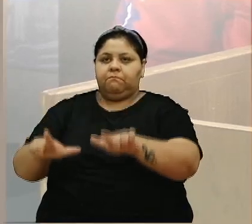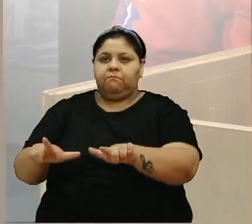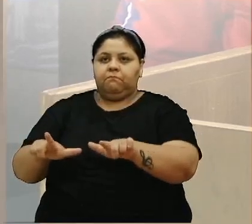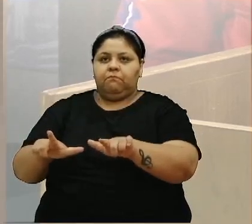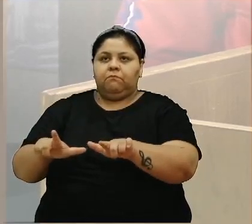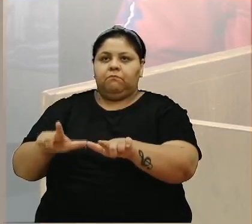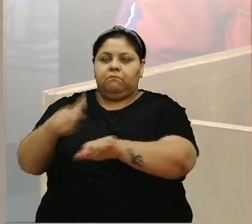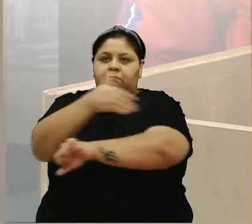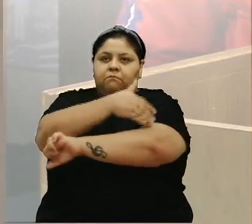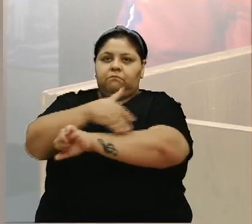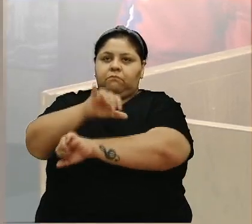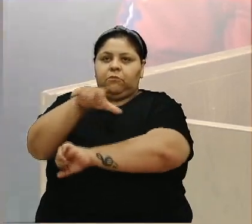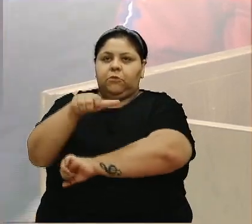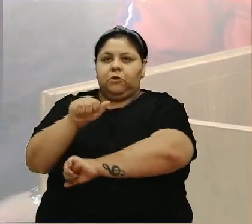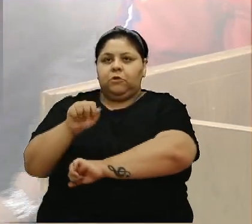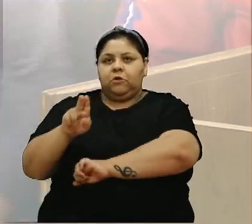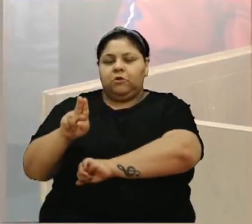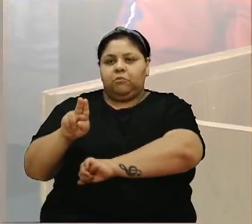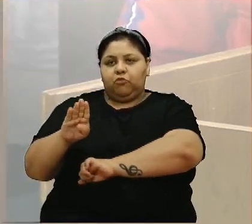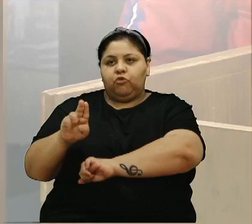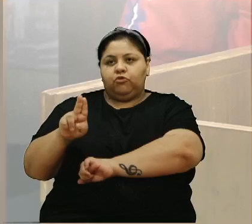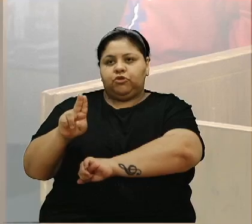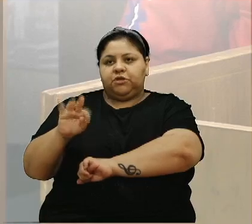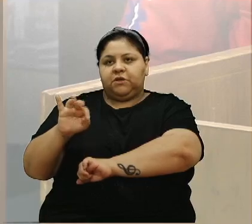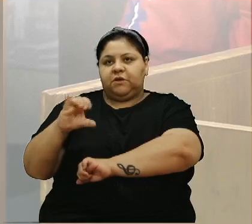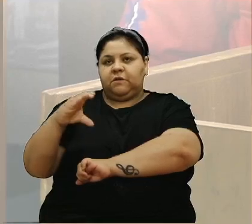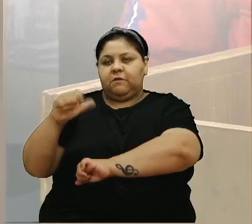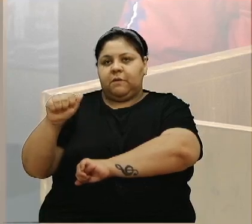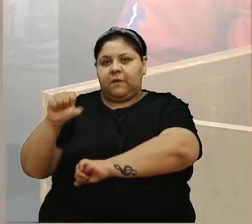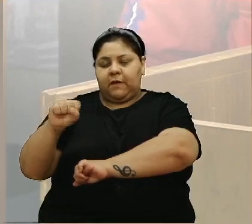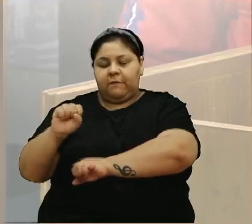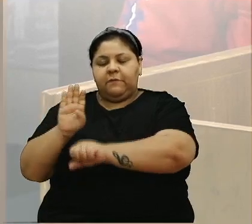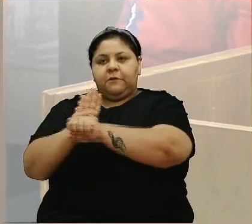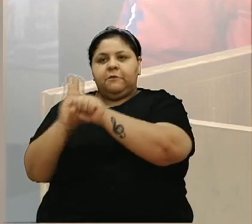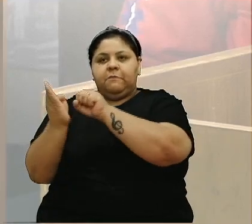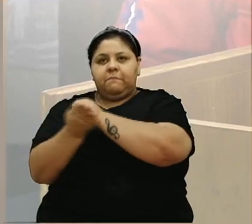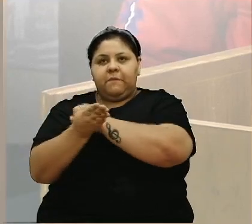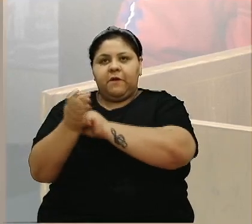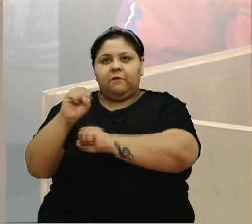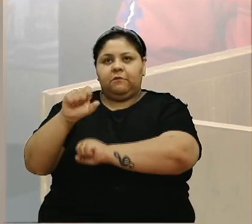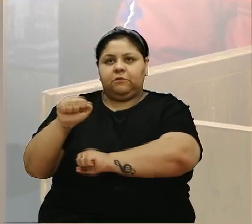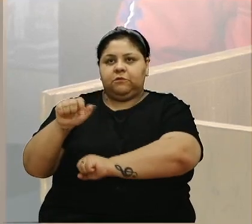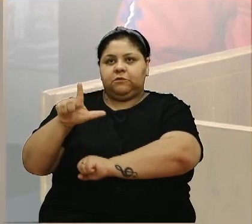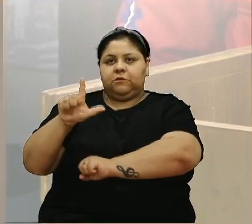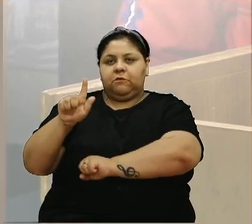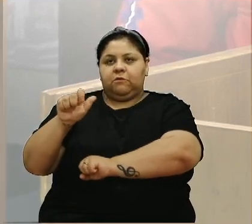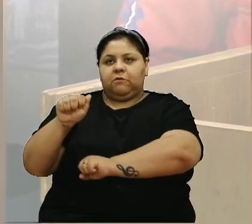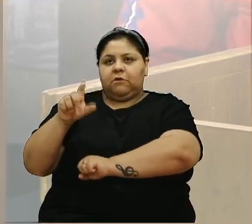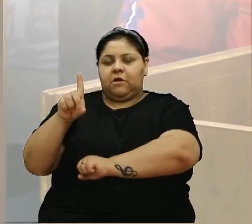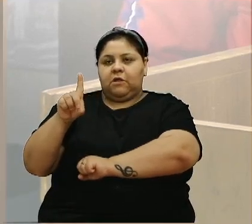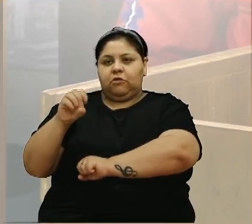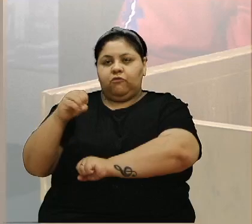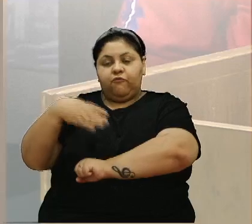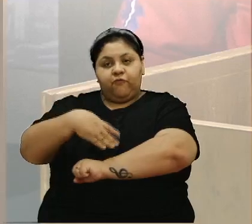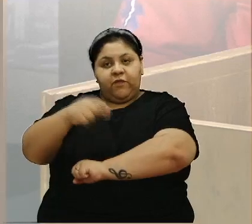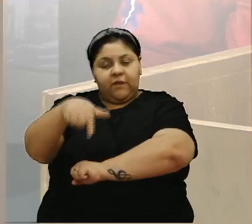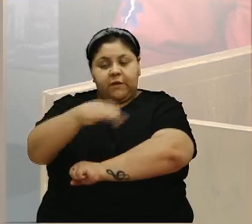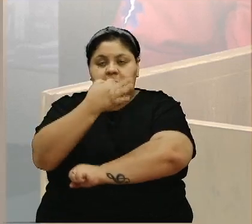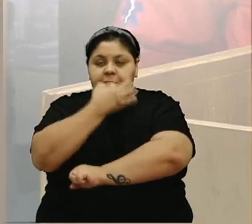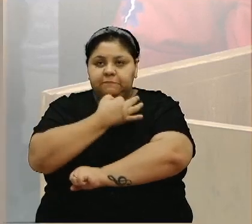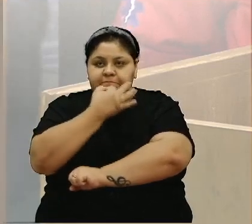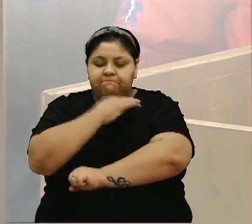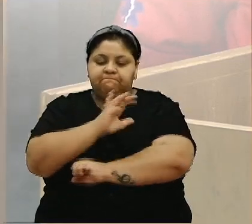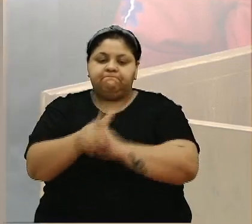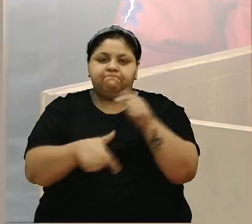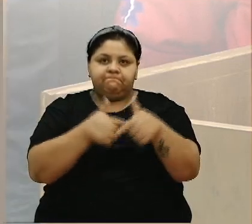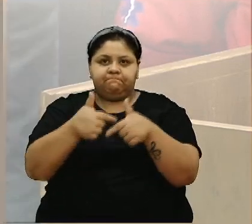Jabuticabas, loteamento Copasa, bairro Salgado Filho, estado no Rio Grande do Sul, Caxias do Sul. O serviço